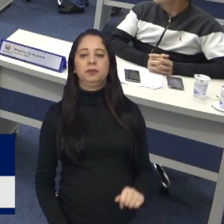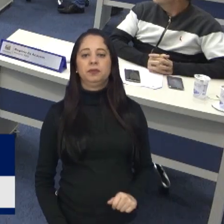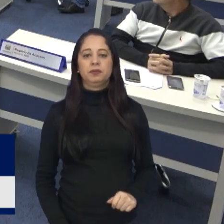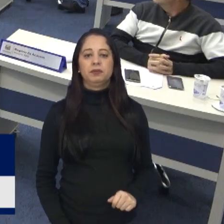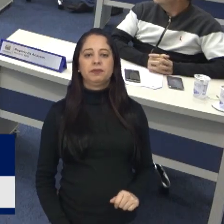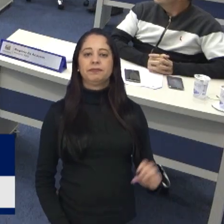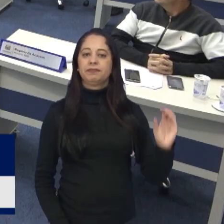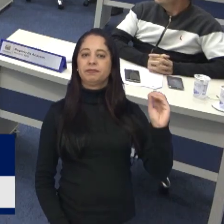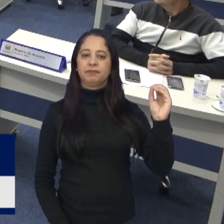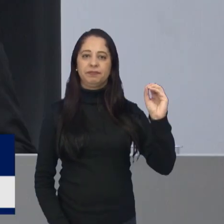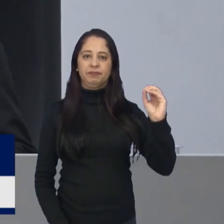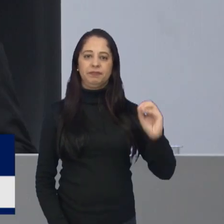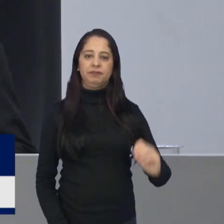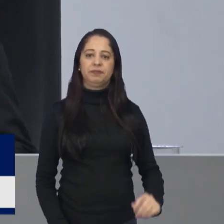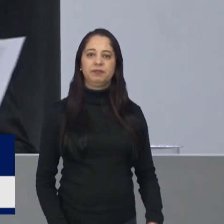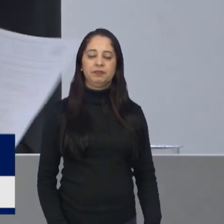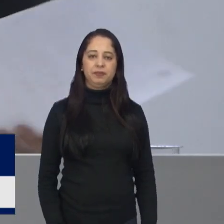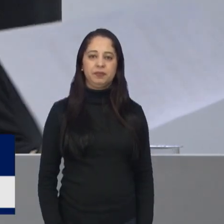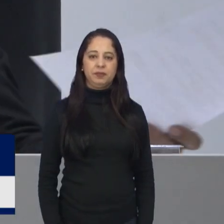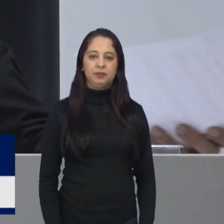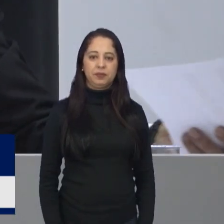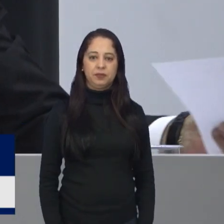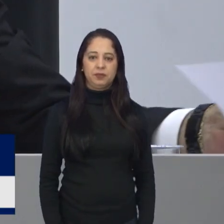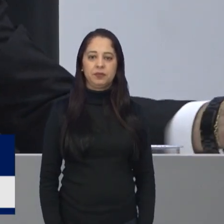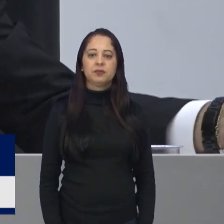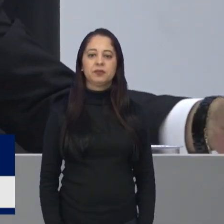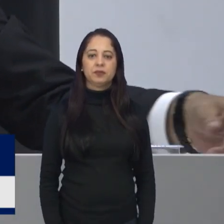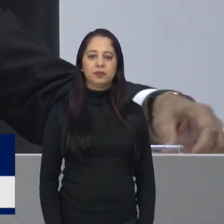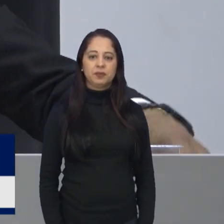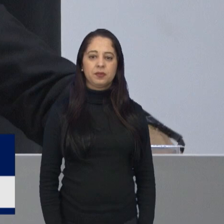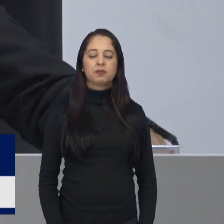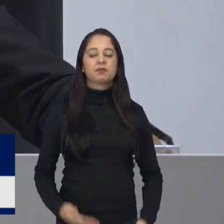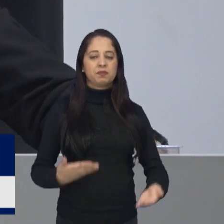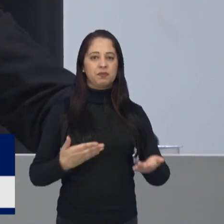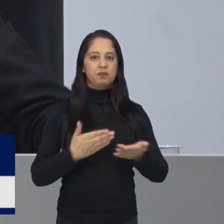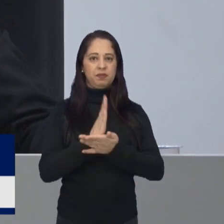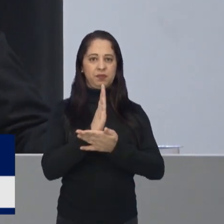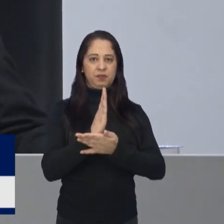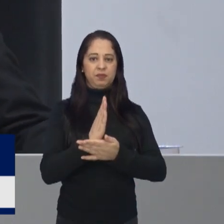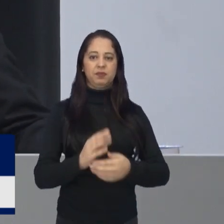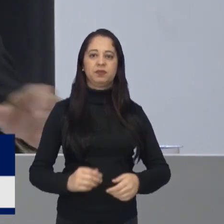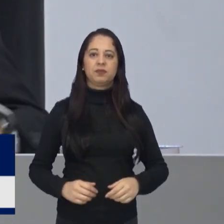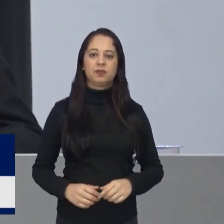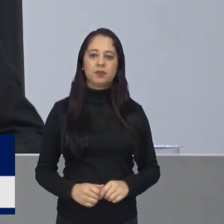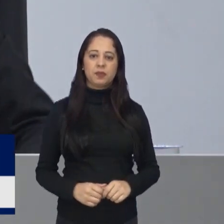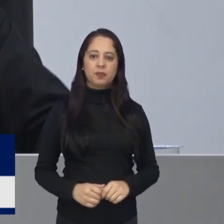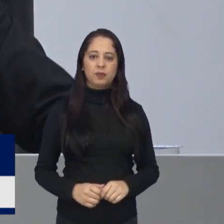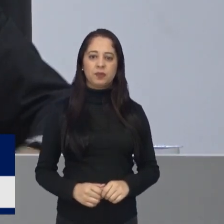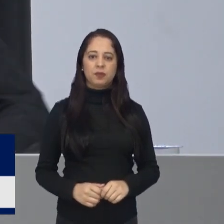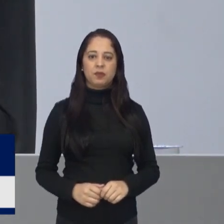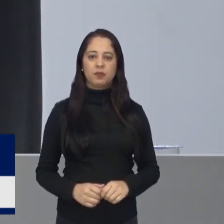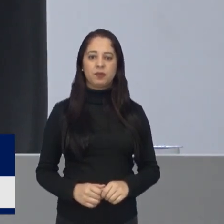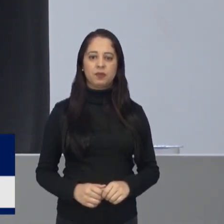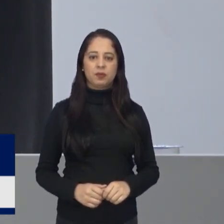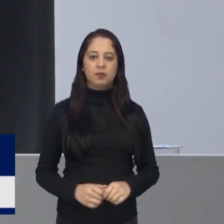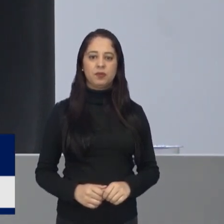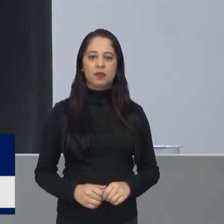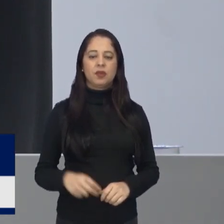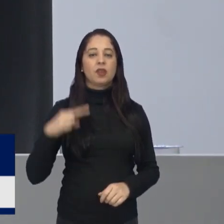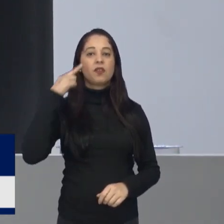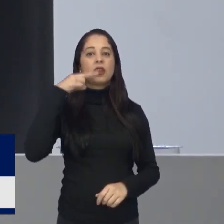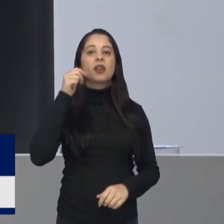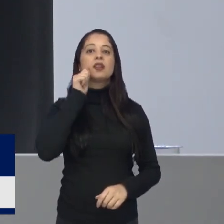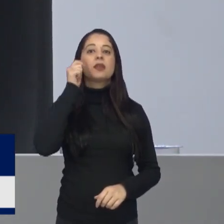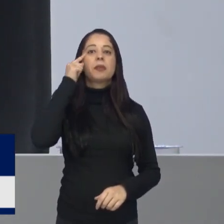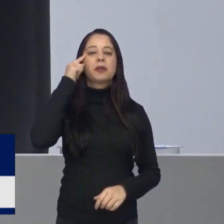voto contrário, senhor presidente. Sem nenhum voto contrário, está aprovado por unanimidade. Justificativa de votação, a vereadora